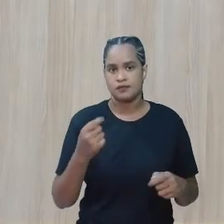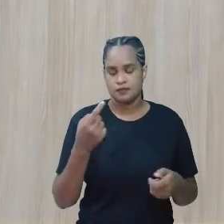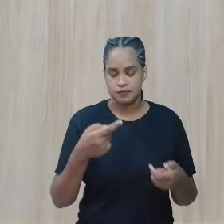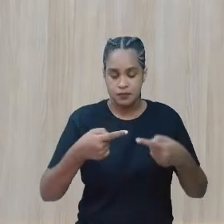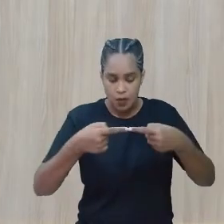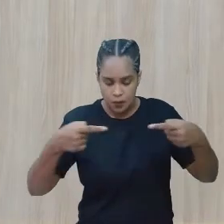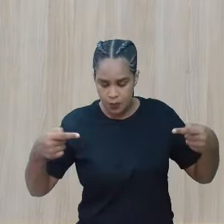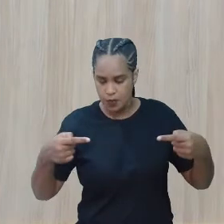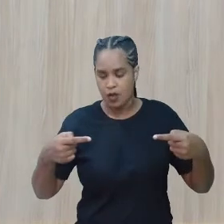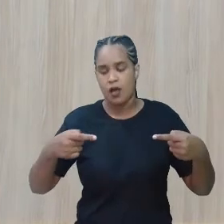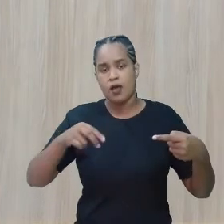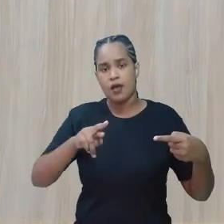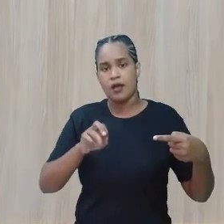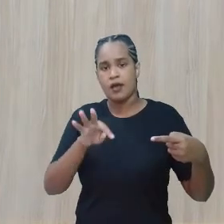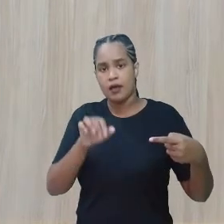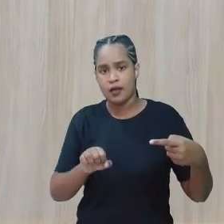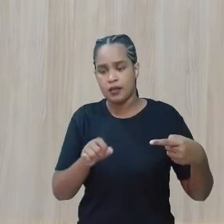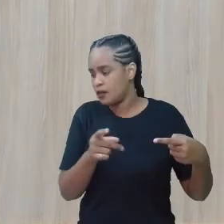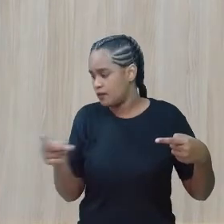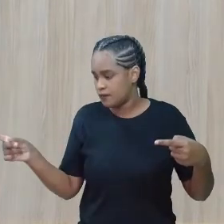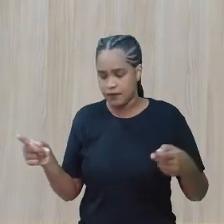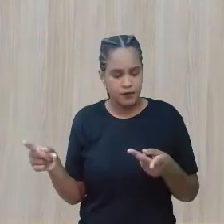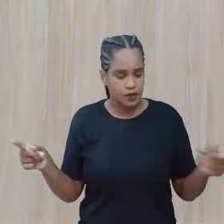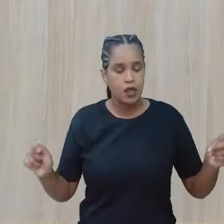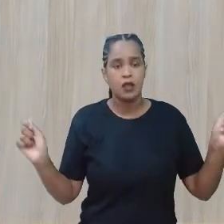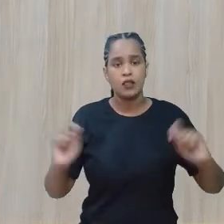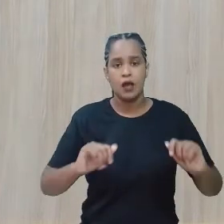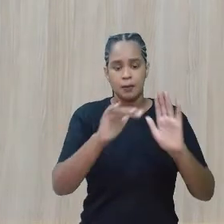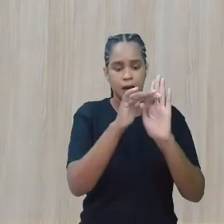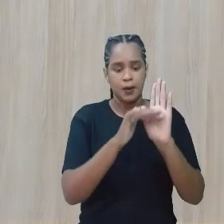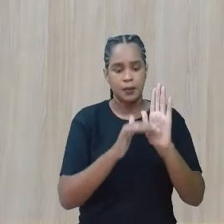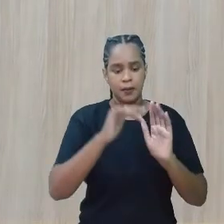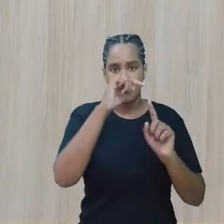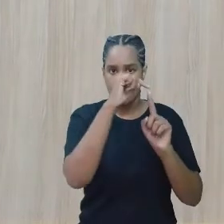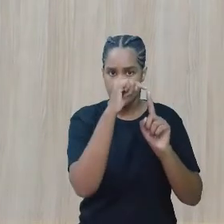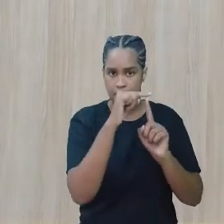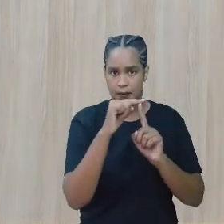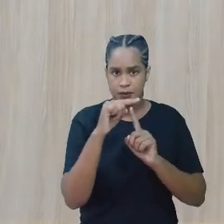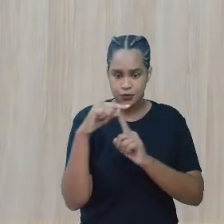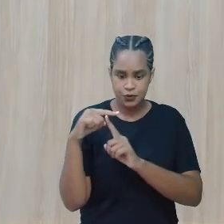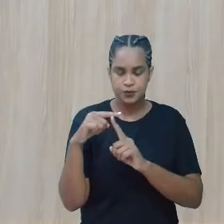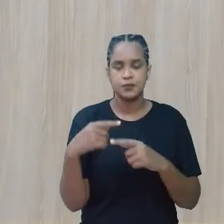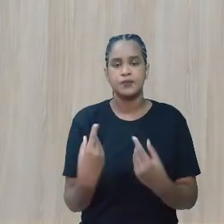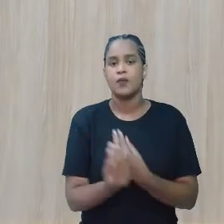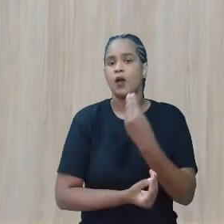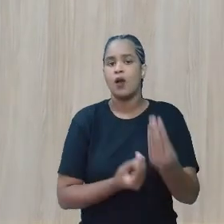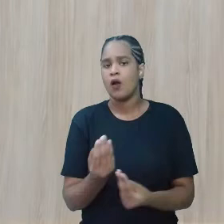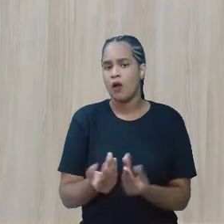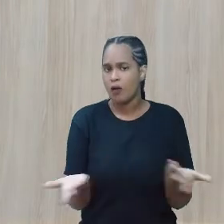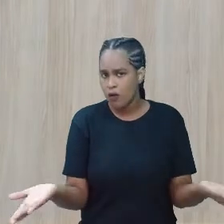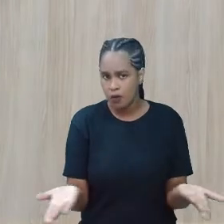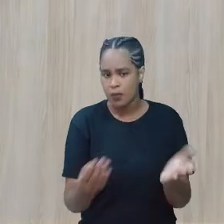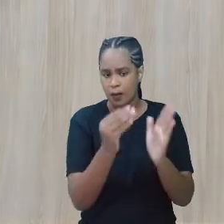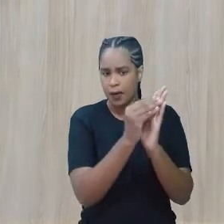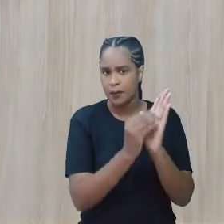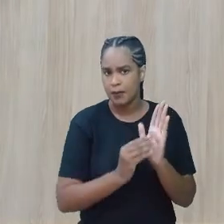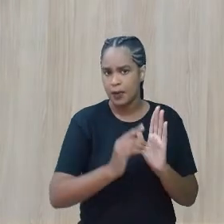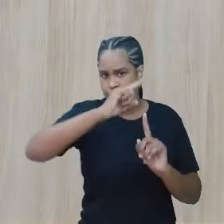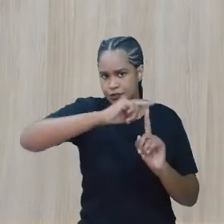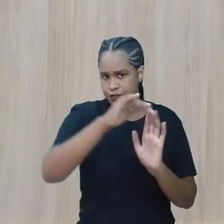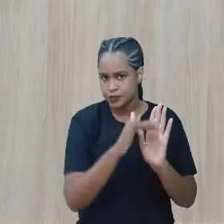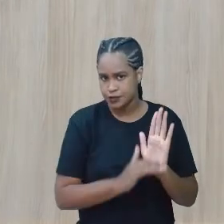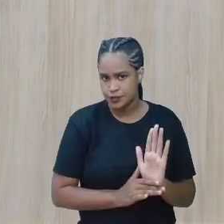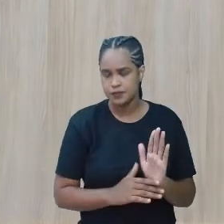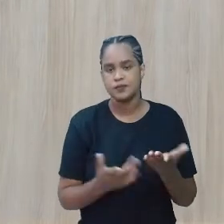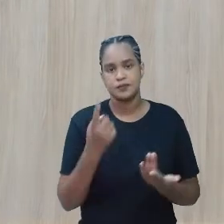infinitas e podemos fazer a classificação dessas retas. Então vamos ver aí como é que a gente pode classificar essas retas. Acompanha